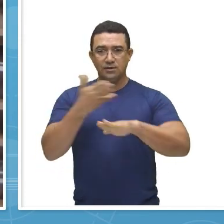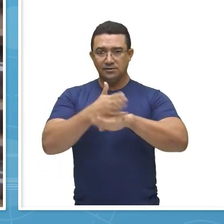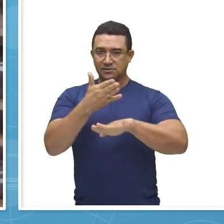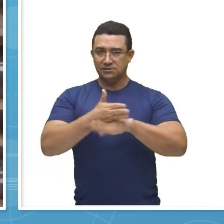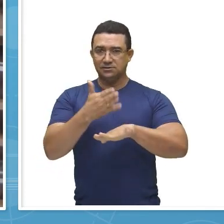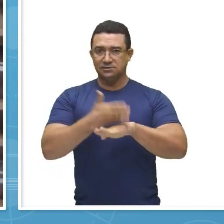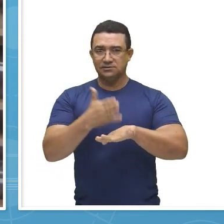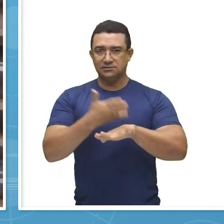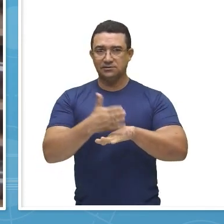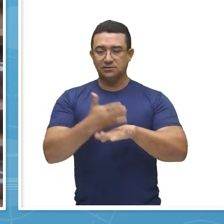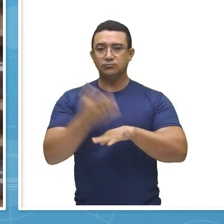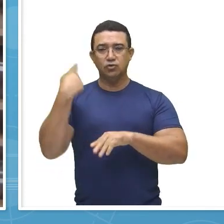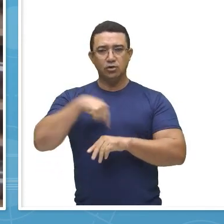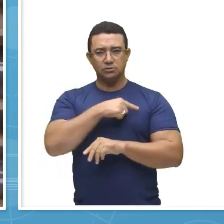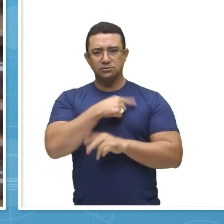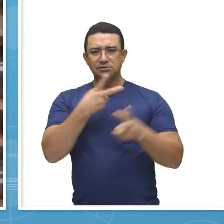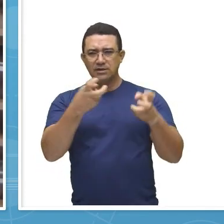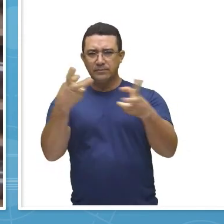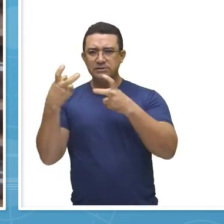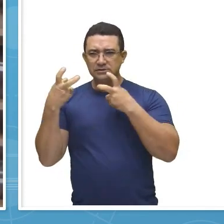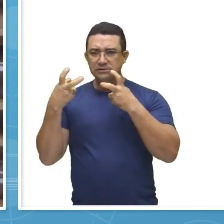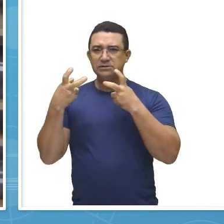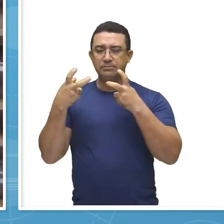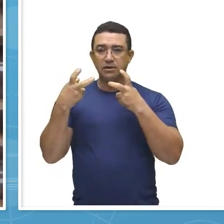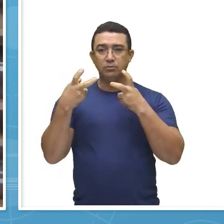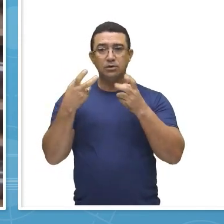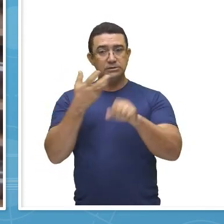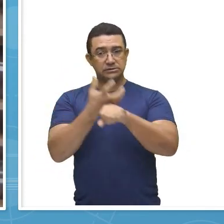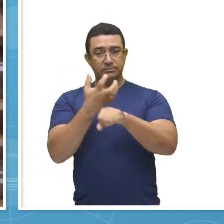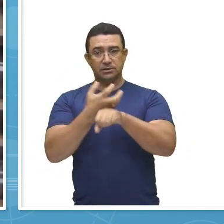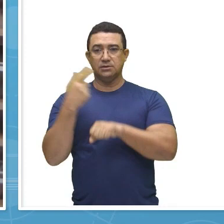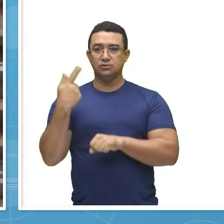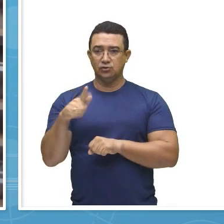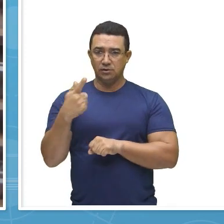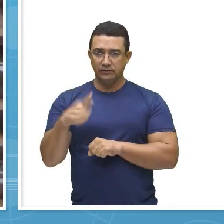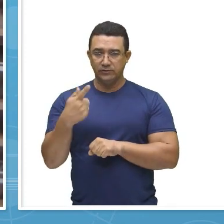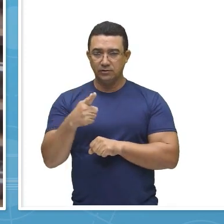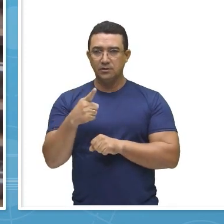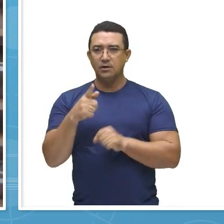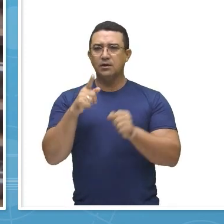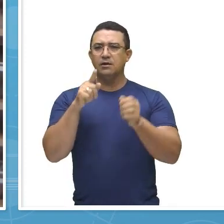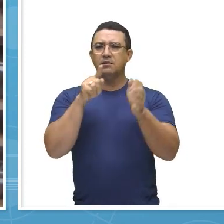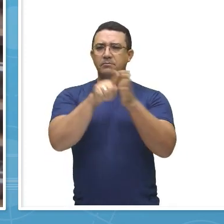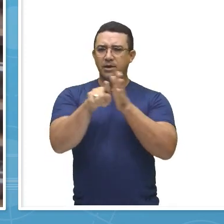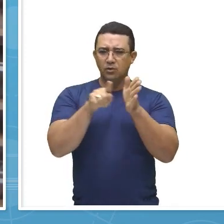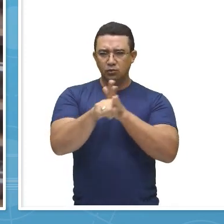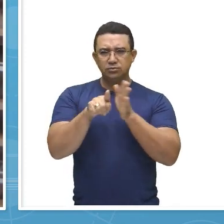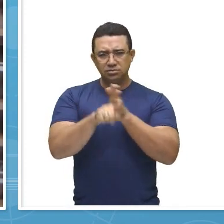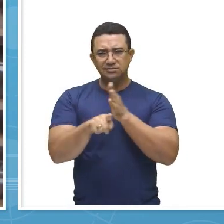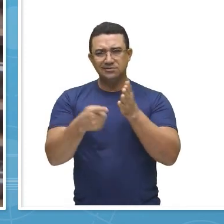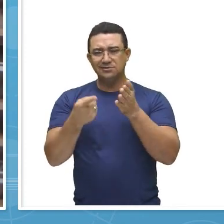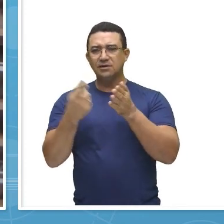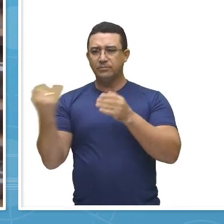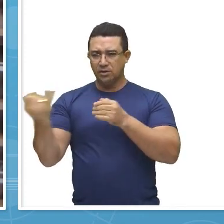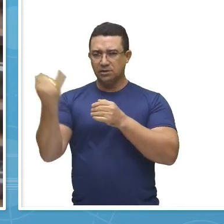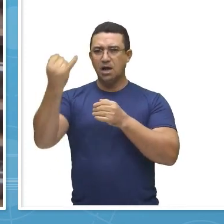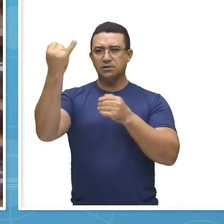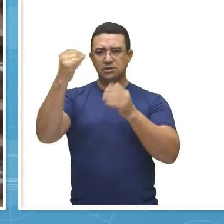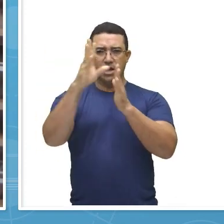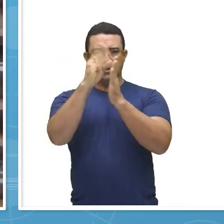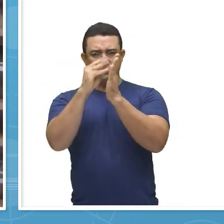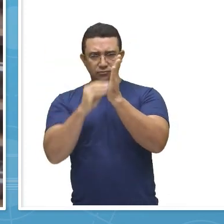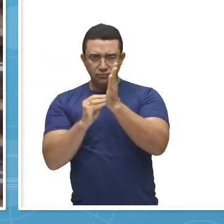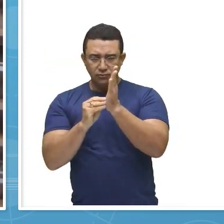hoje, né, nós verificamos aí em geografia questões muito importantes ligadas à questão